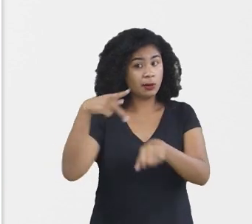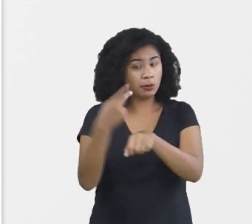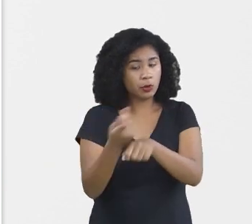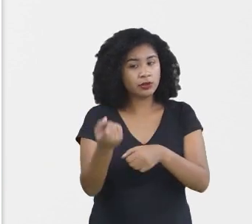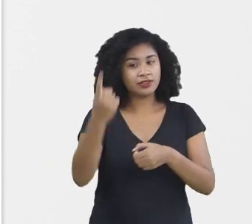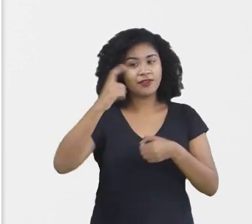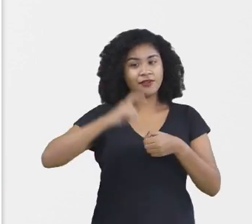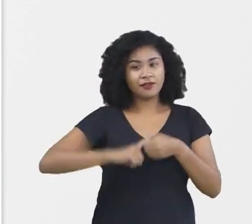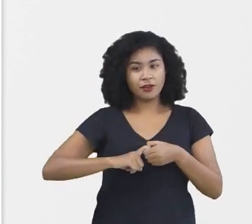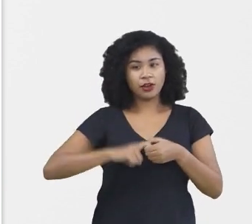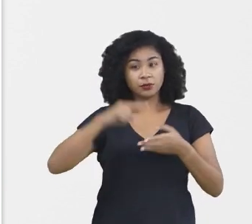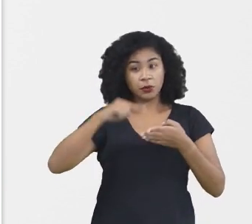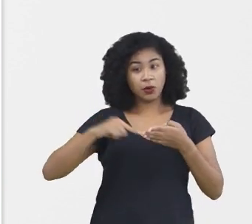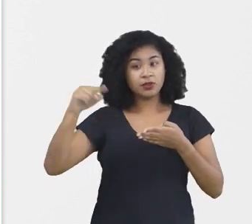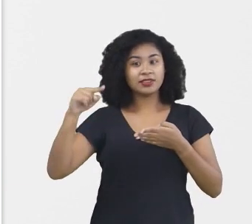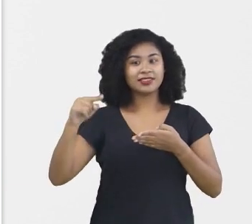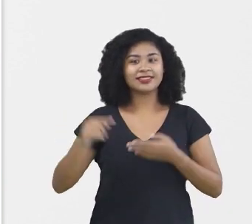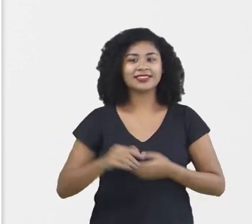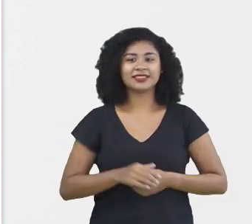nossa interatividade.